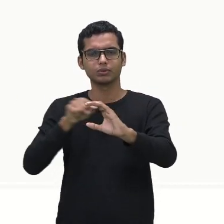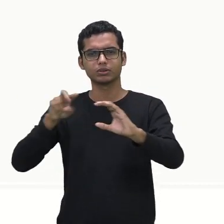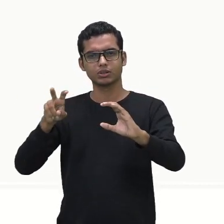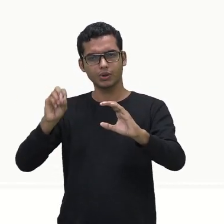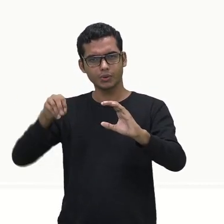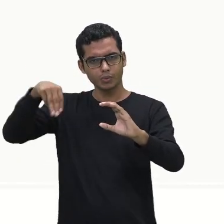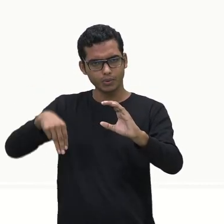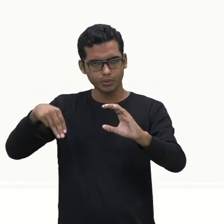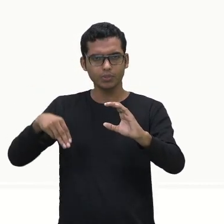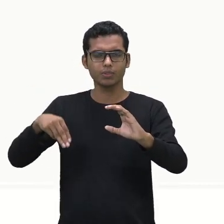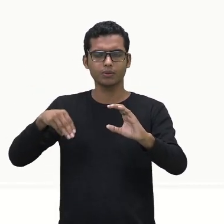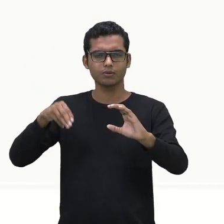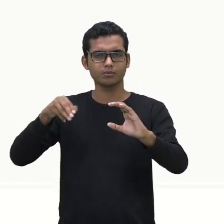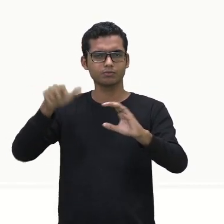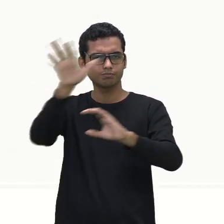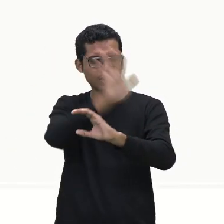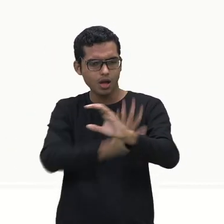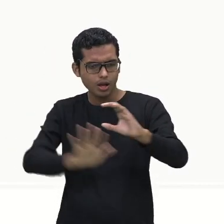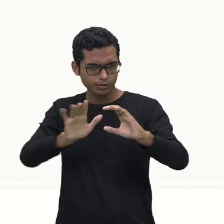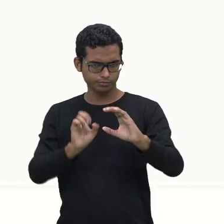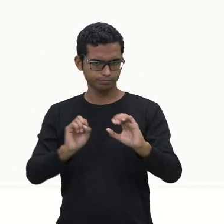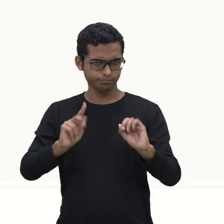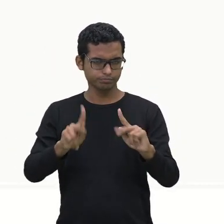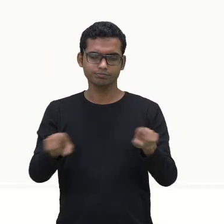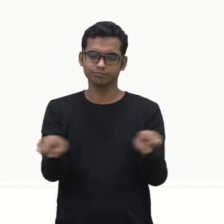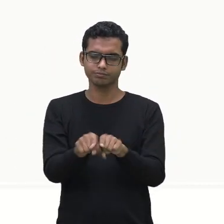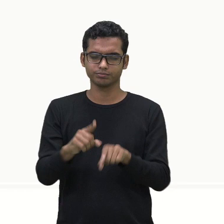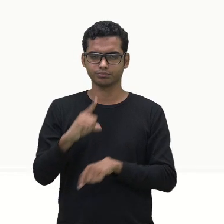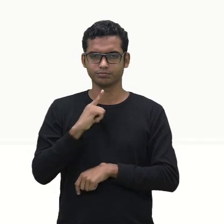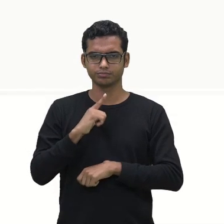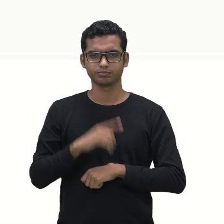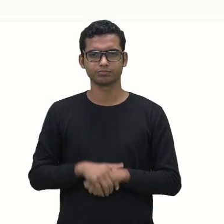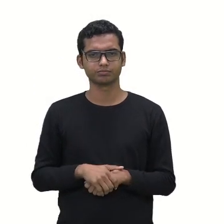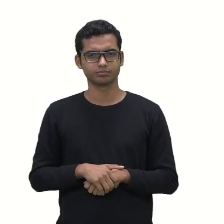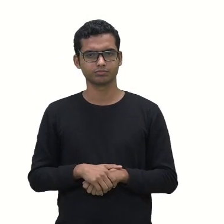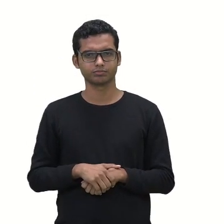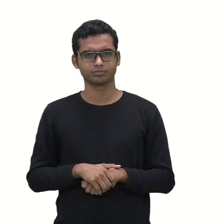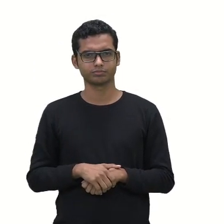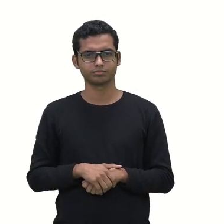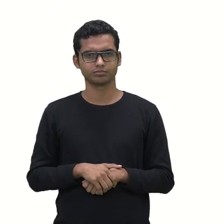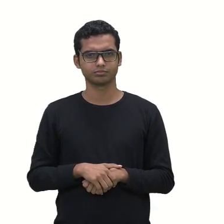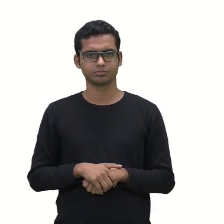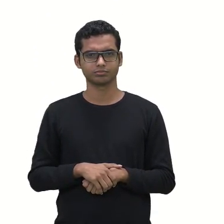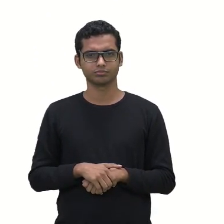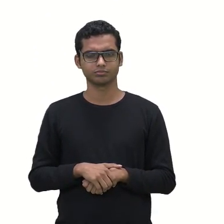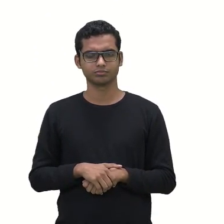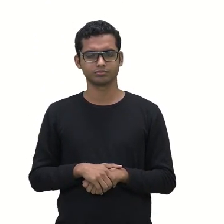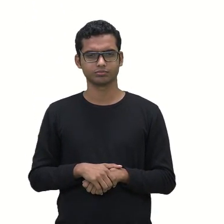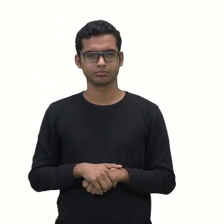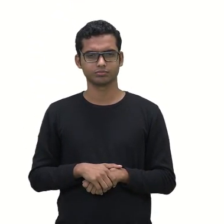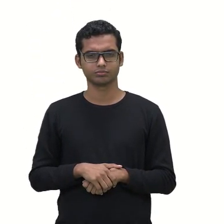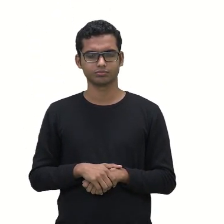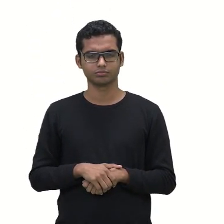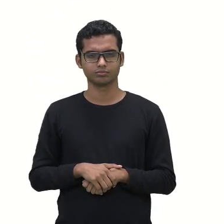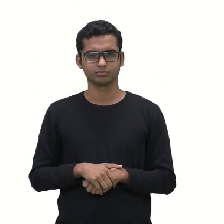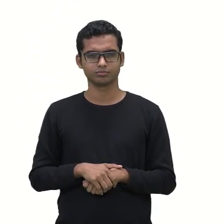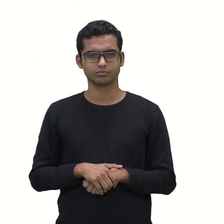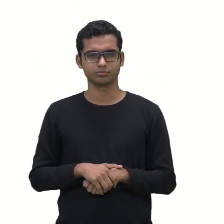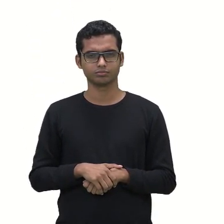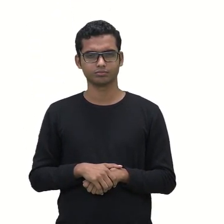tinha 50 metros também, né? Aliás, tinha 50 metros e a outra tinha 20, né? E